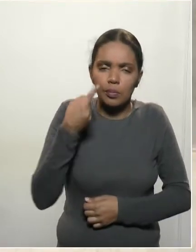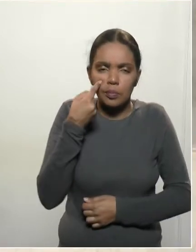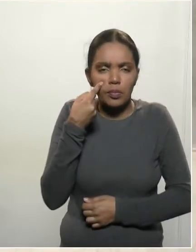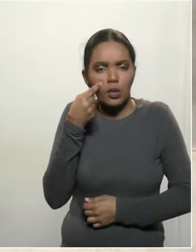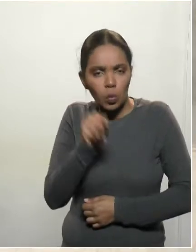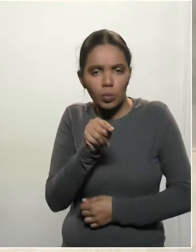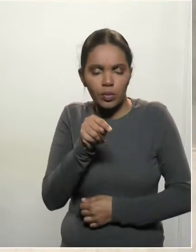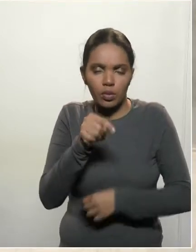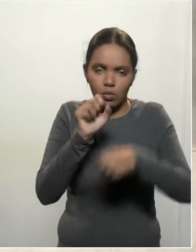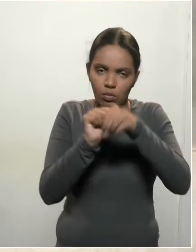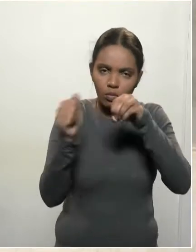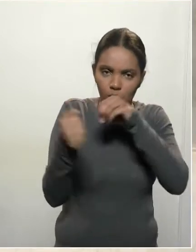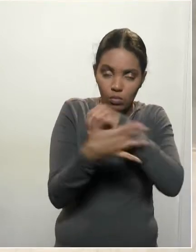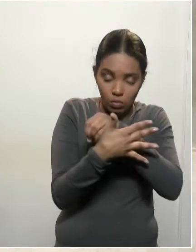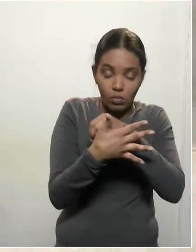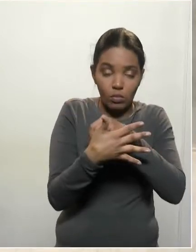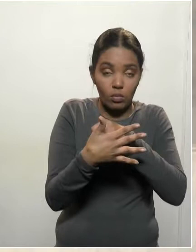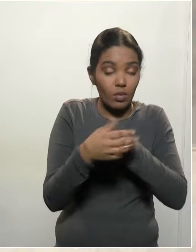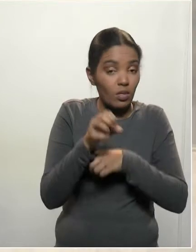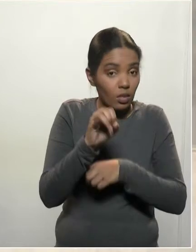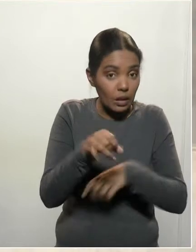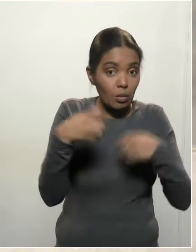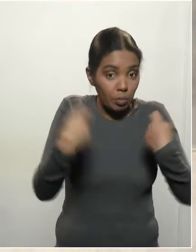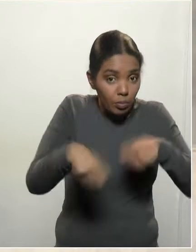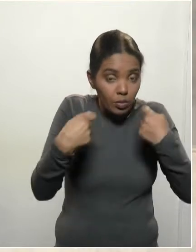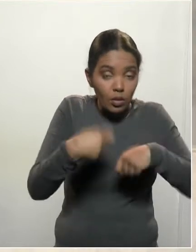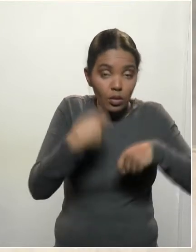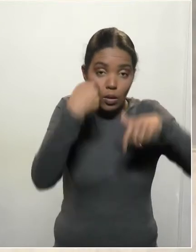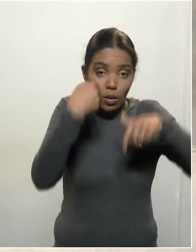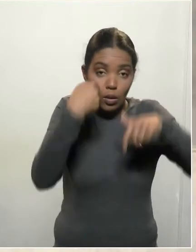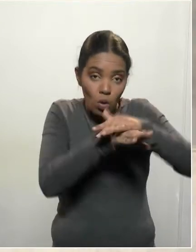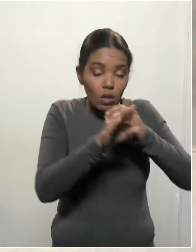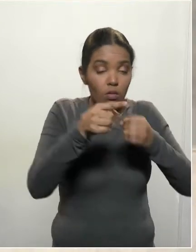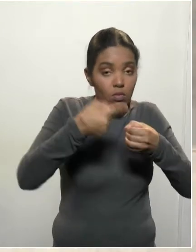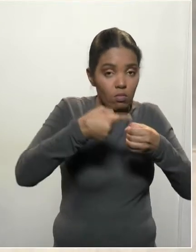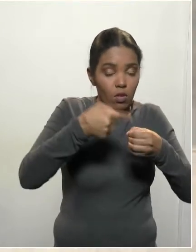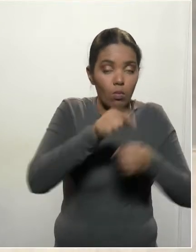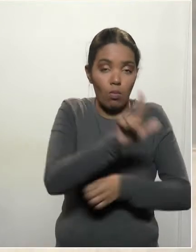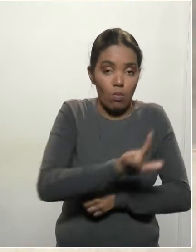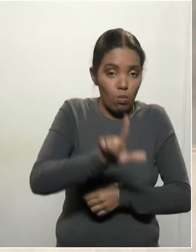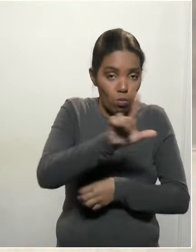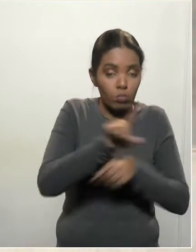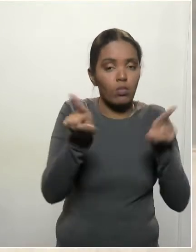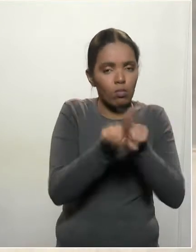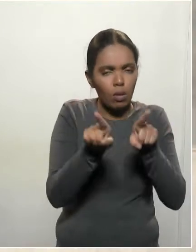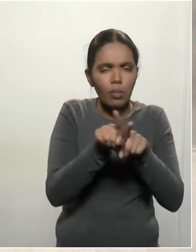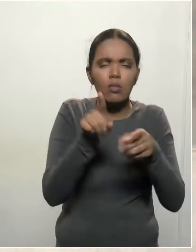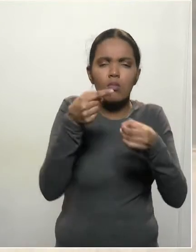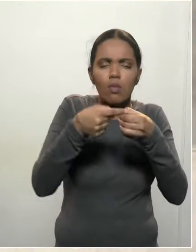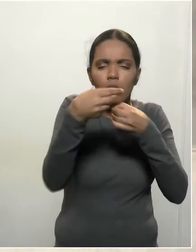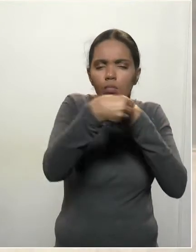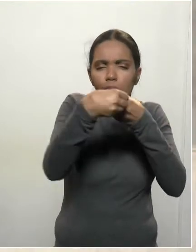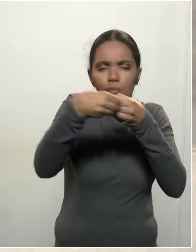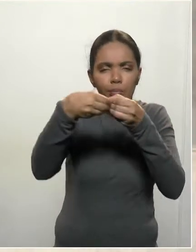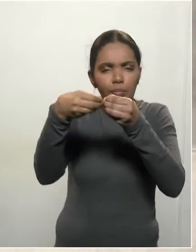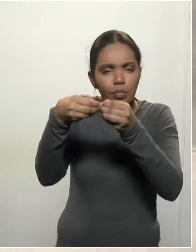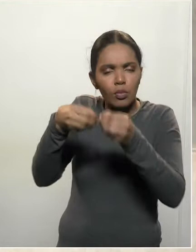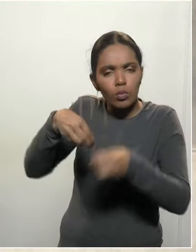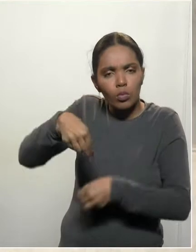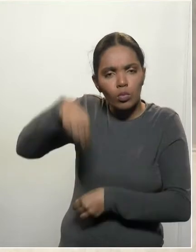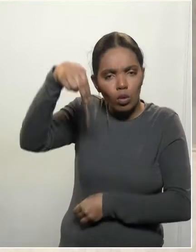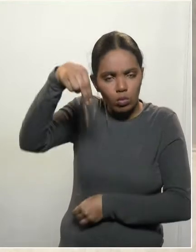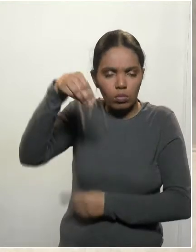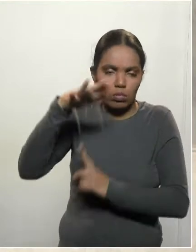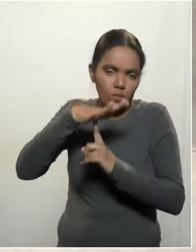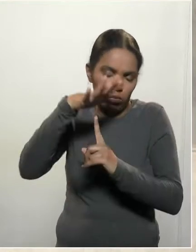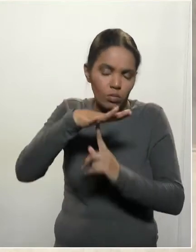do novo coronavírus em quantidade suficiente para atender a cidade de Londrina e demais municípios das regiões norte e norte pioneiro do